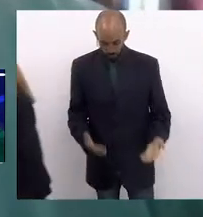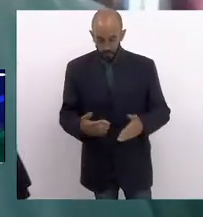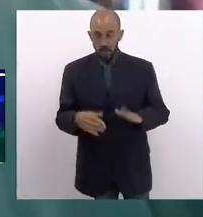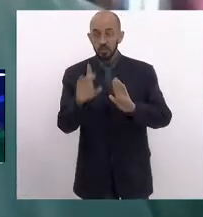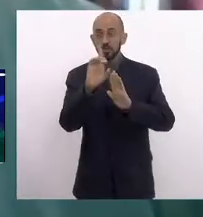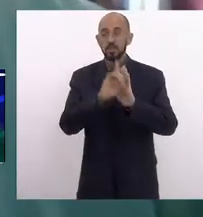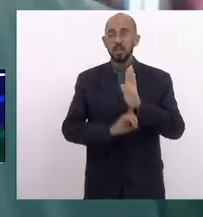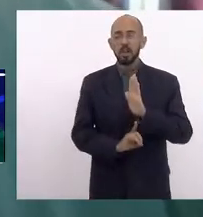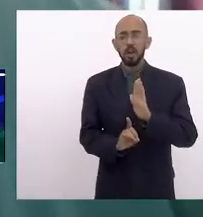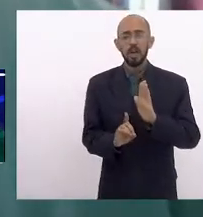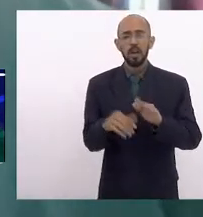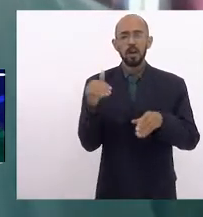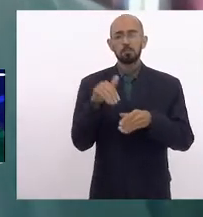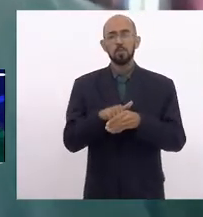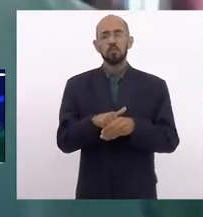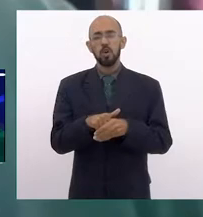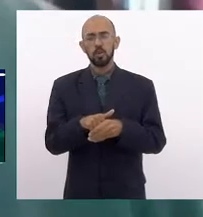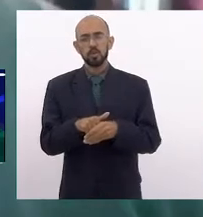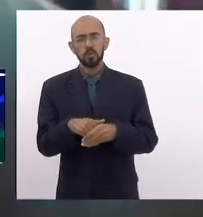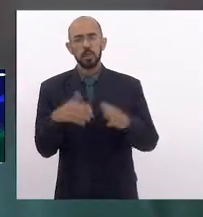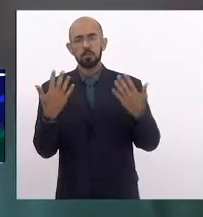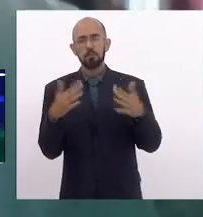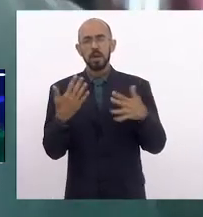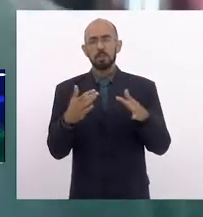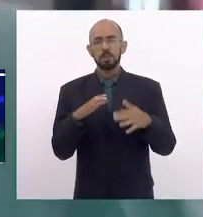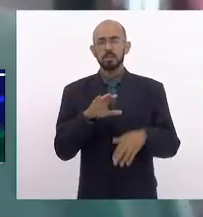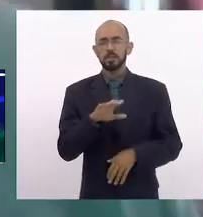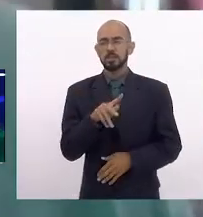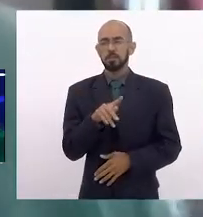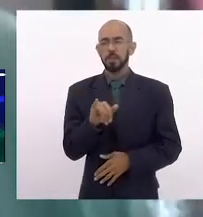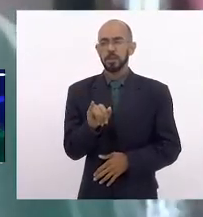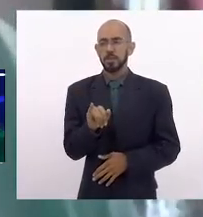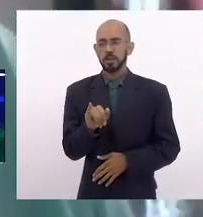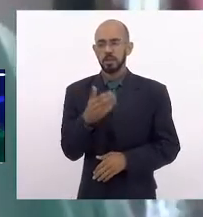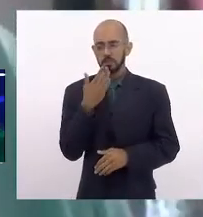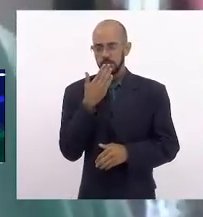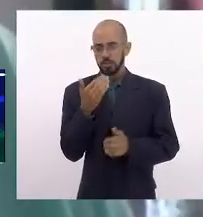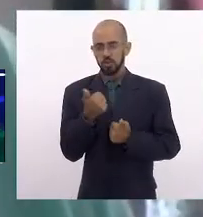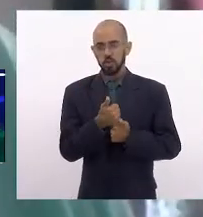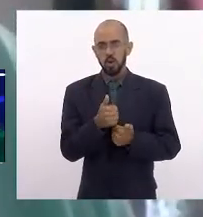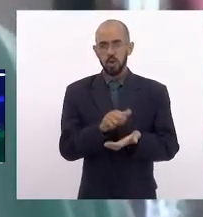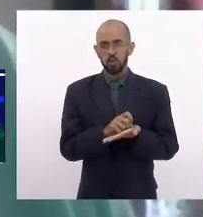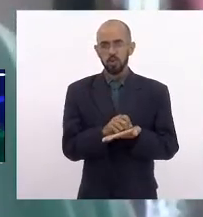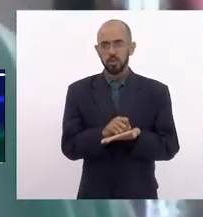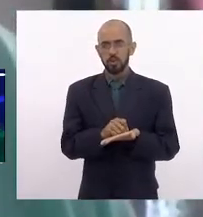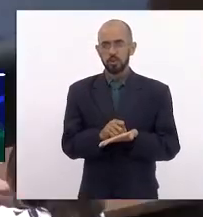e parabenizar a CPI e também pedir a co-autoria